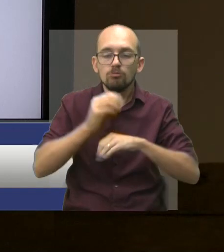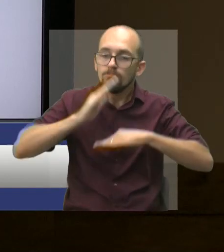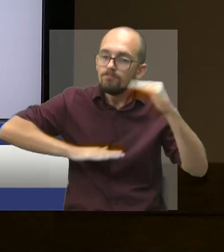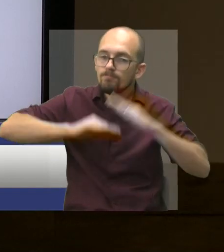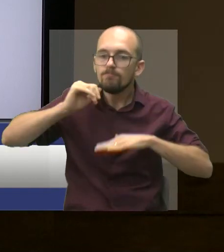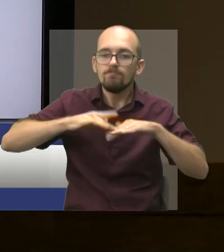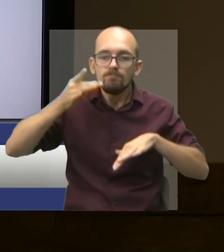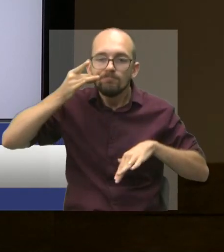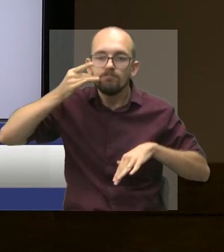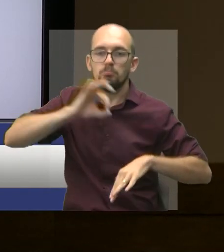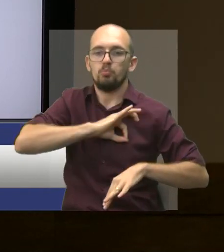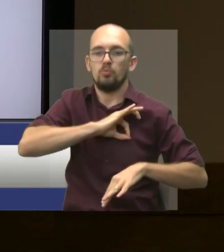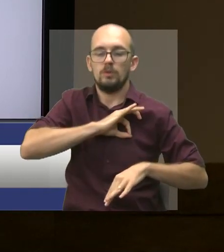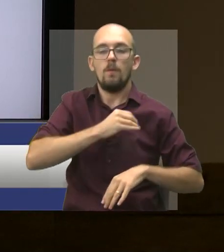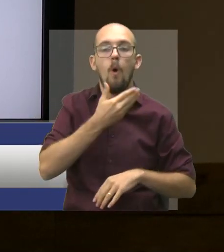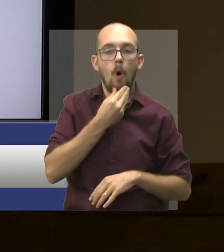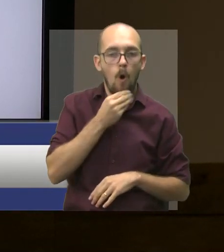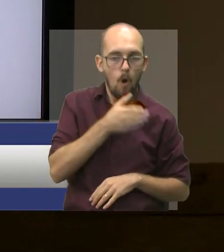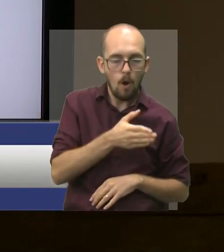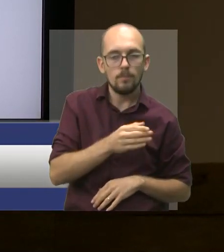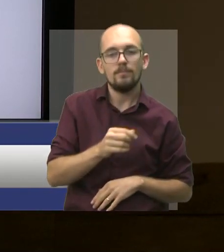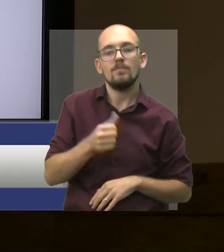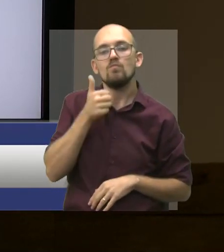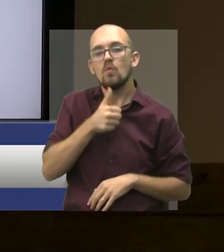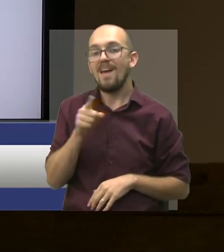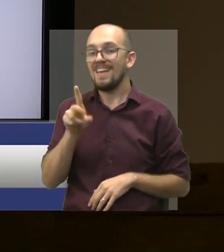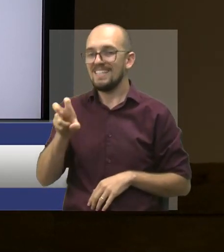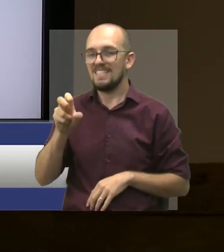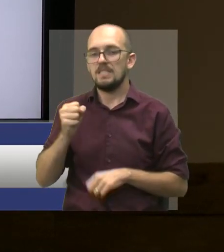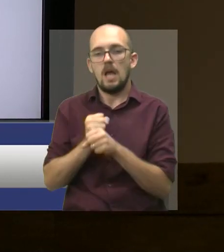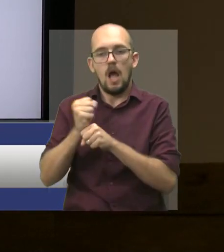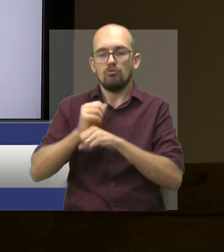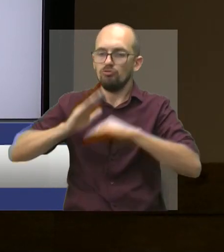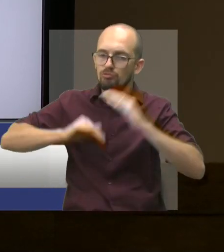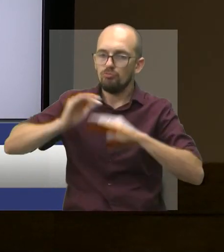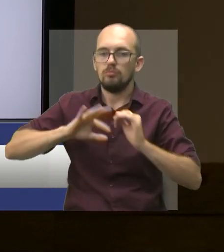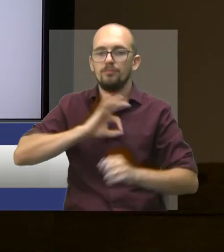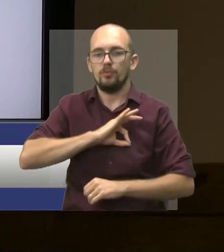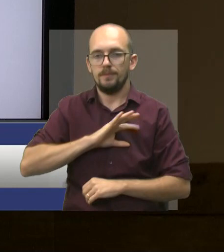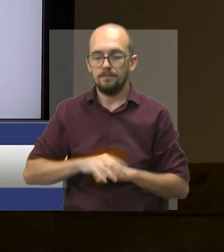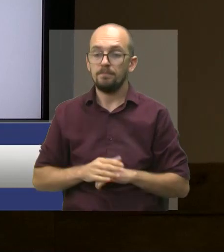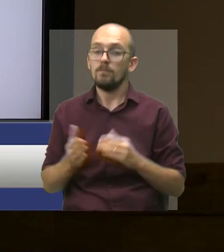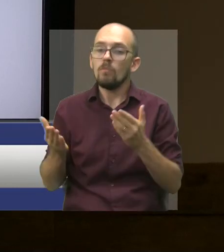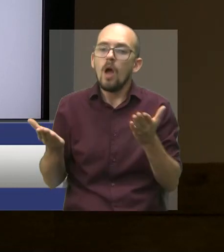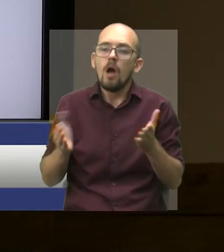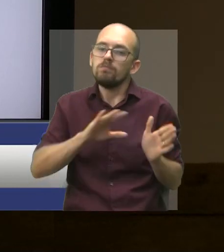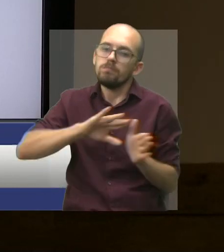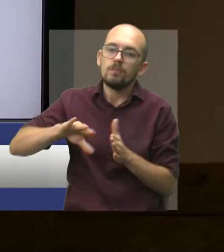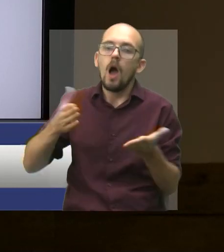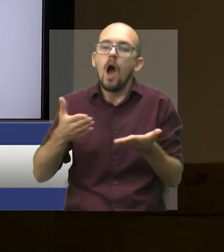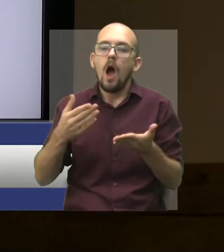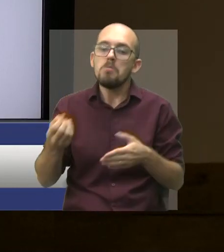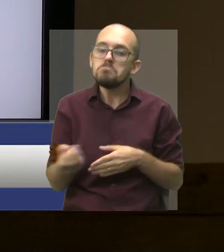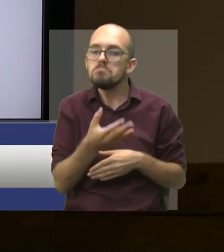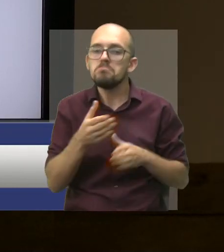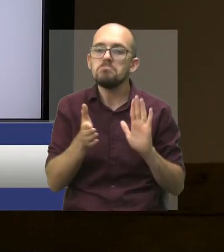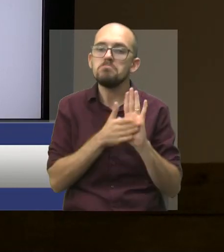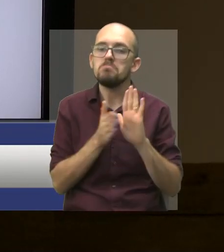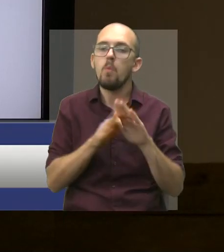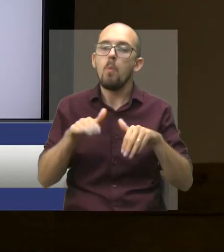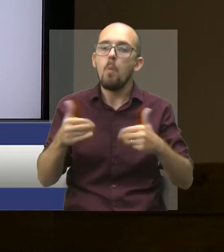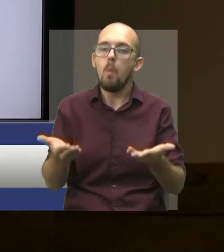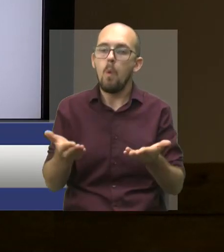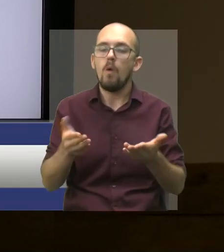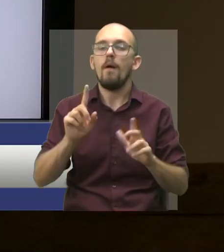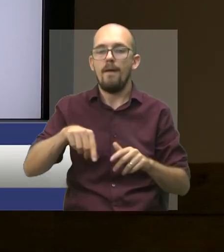homem e 15 anos a mulher. Nesta proposta de alteração das regras da aposentadoria do policial, vai